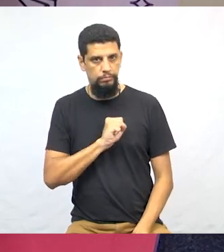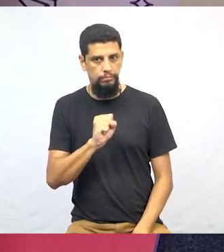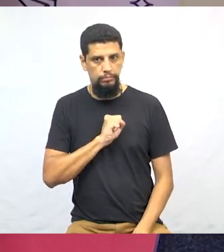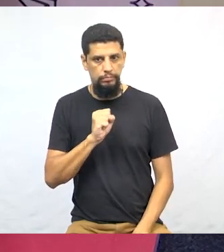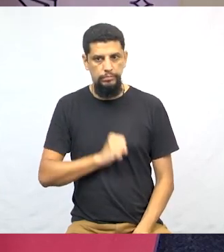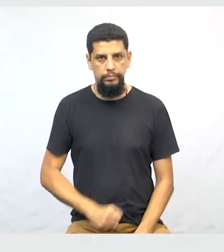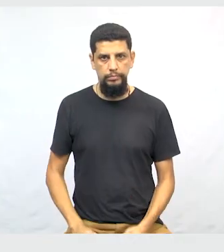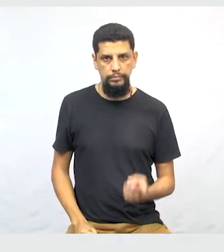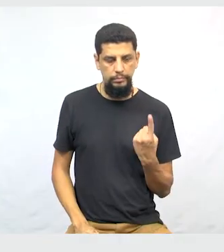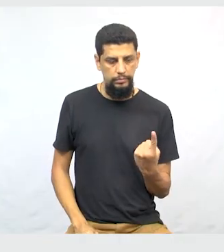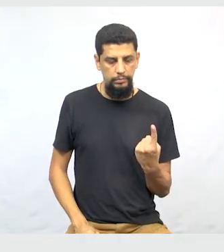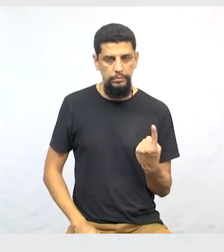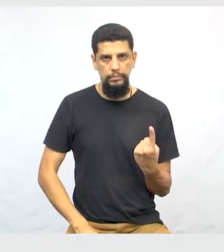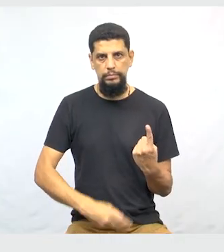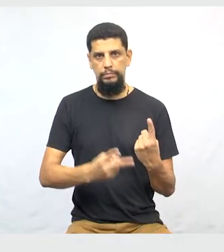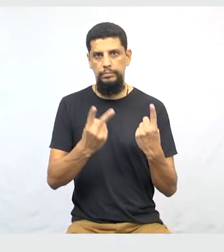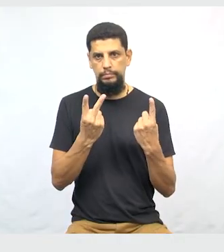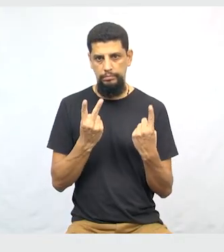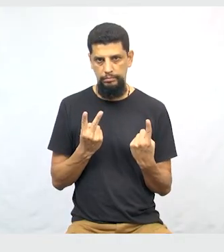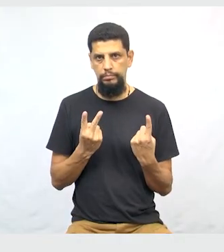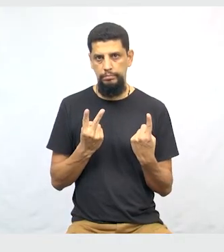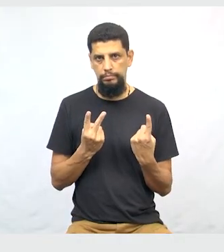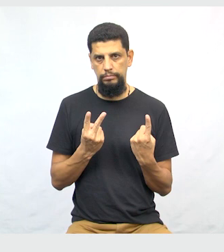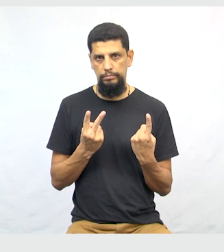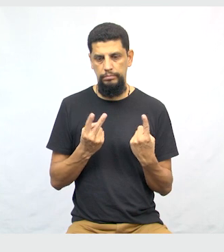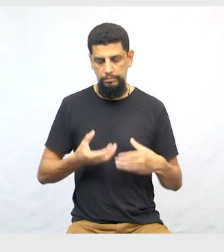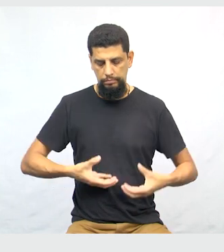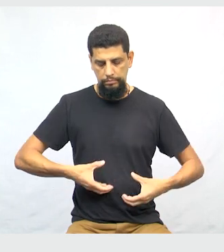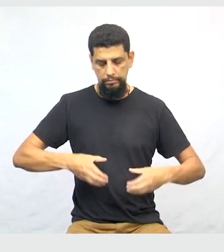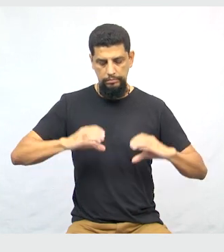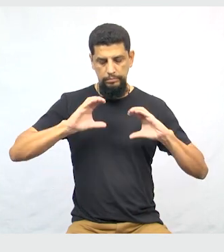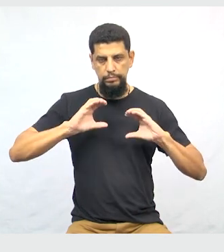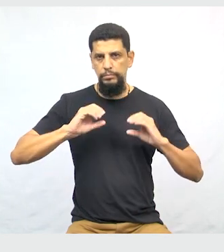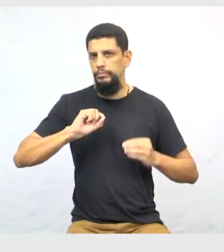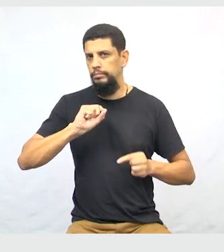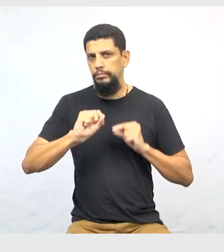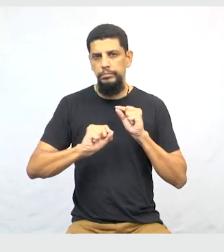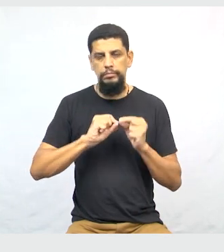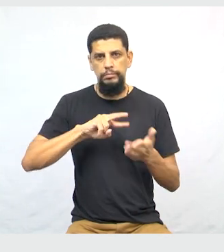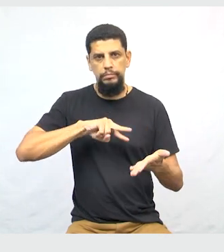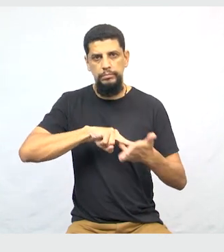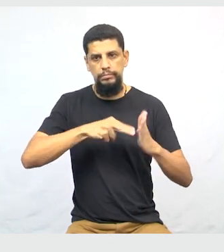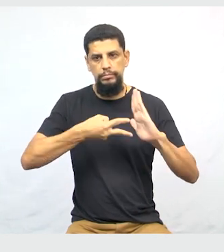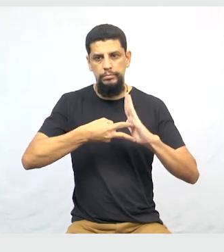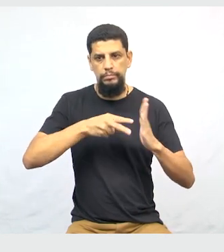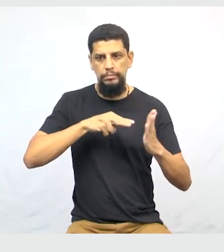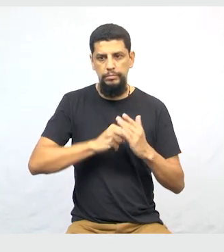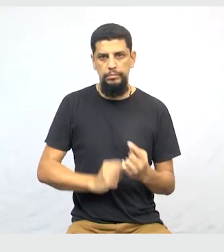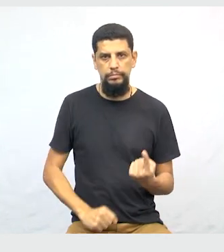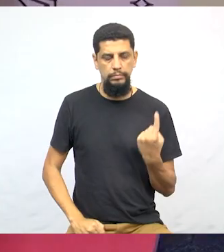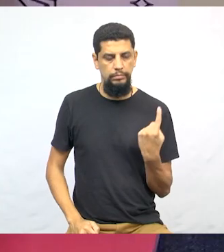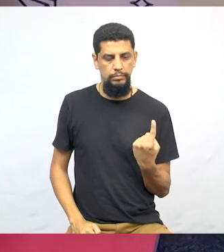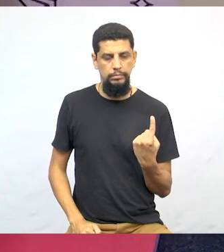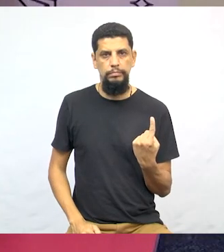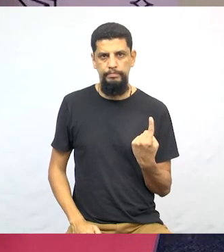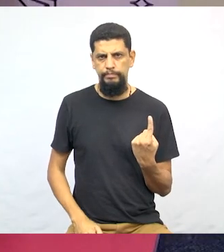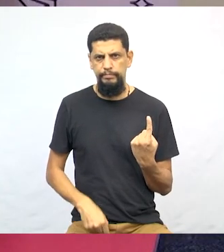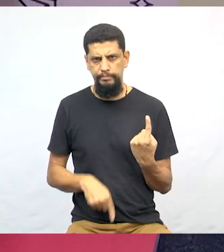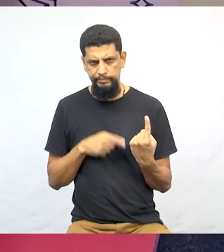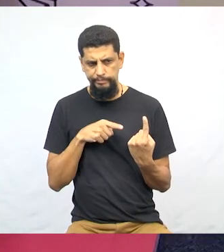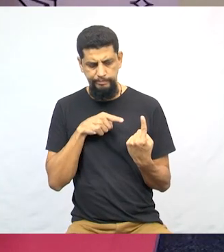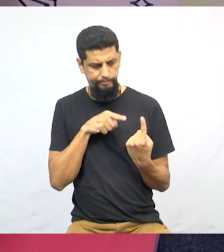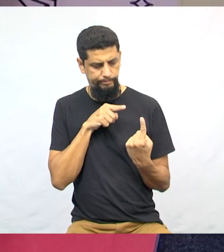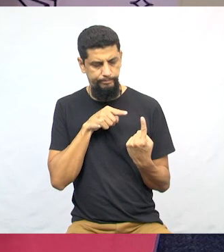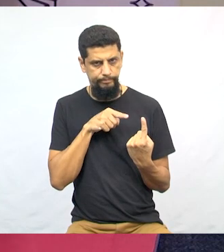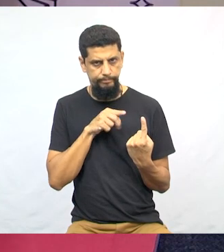Vejam lá, temos o número 1 e o número 2. Mas o que será que isso significa? Temos o número 1,